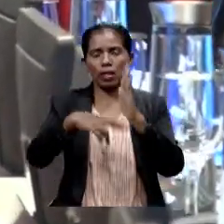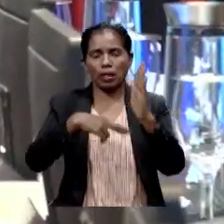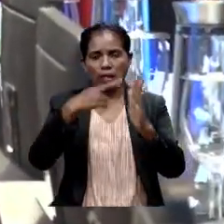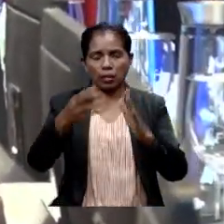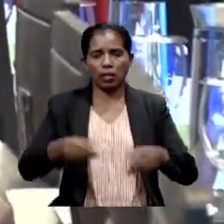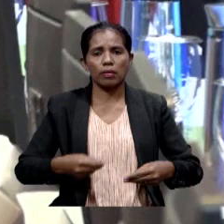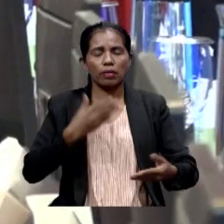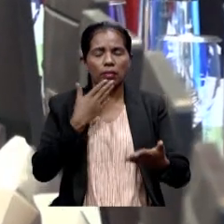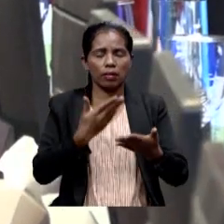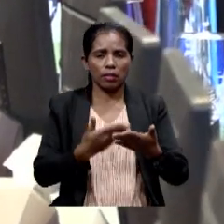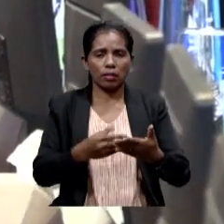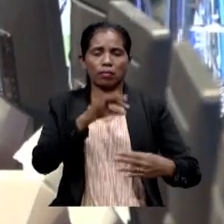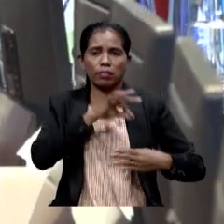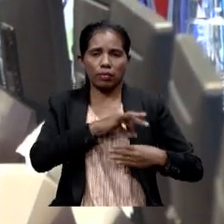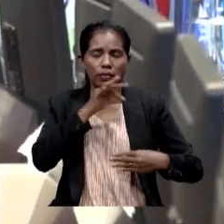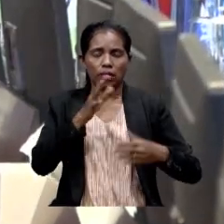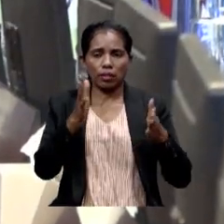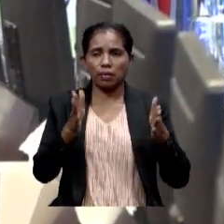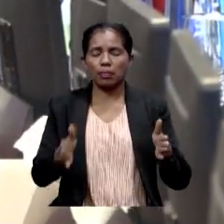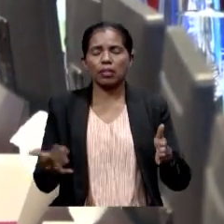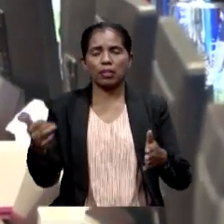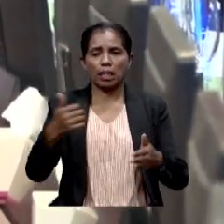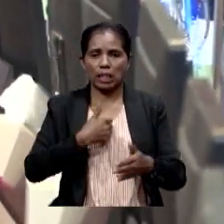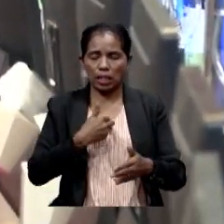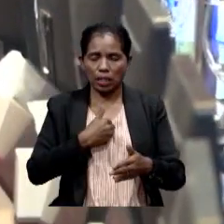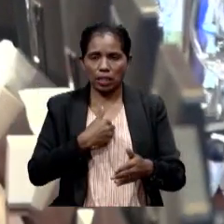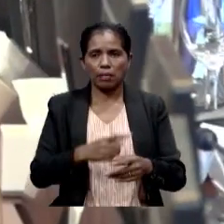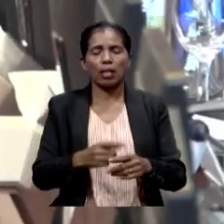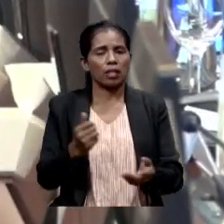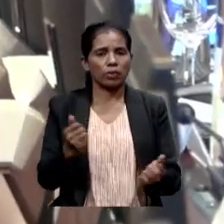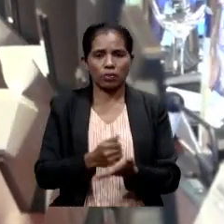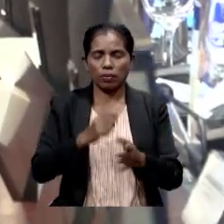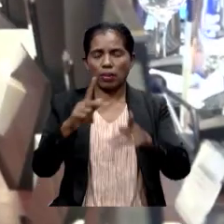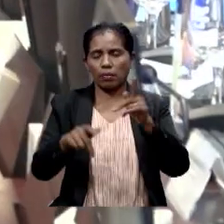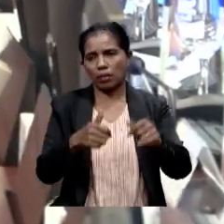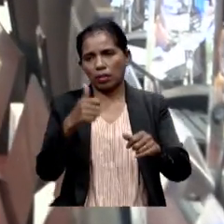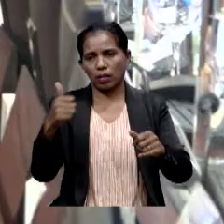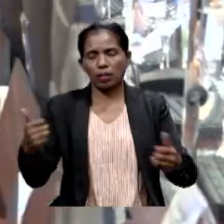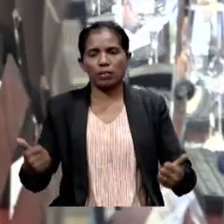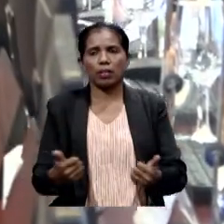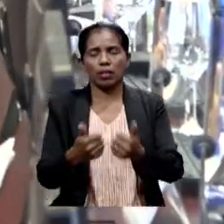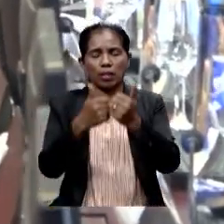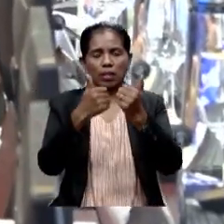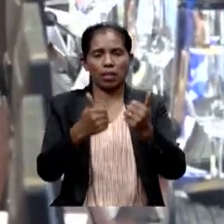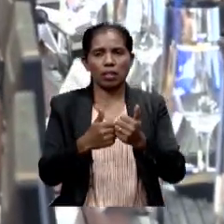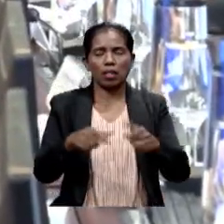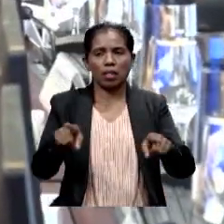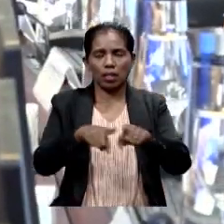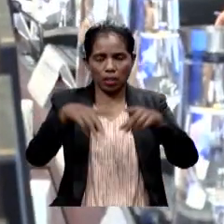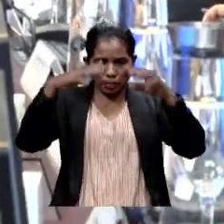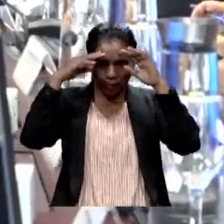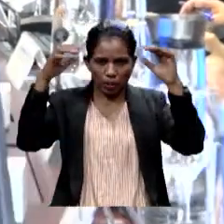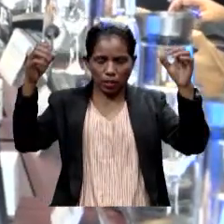de Basirania Anrasik do que Povo Kik, também compete a torretan salário Hanesan Presidente da